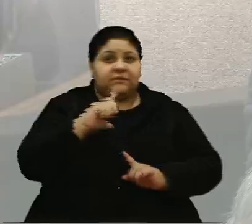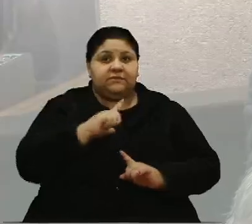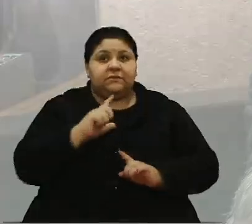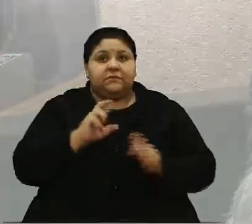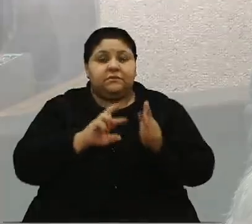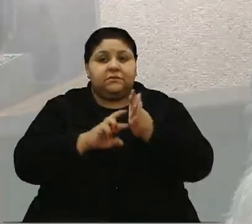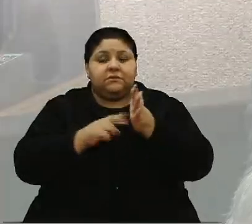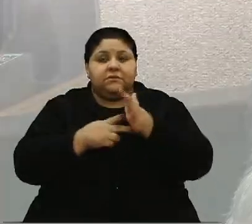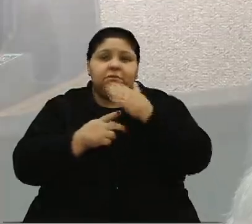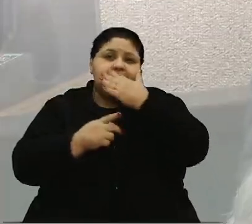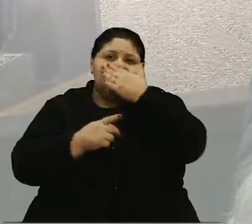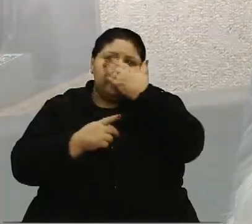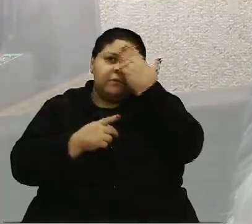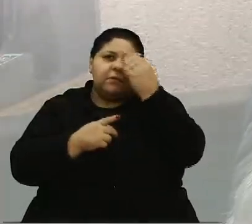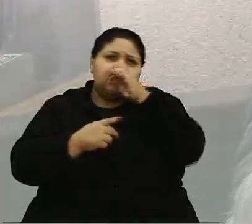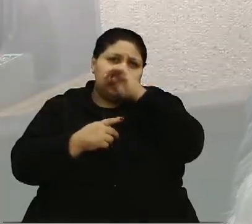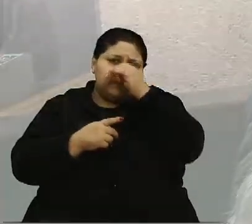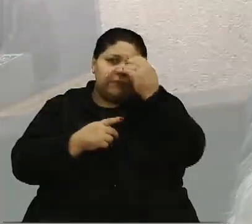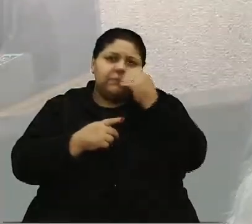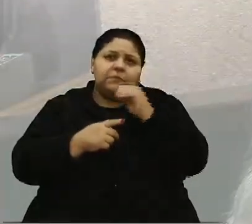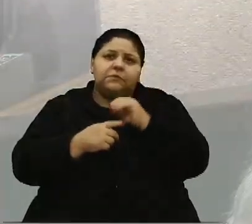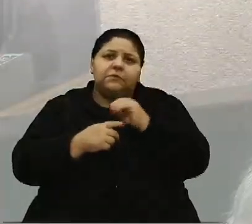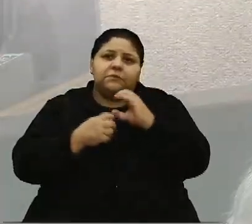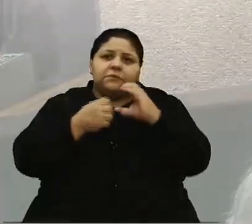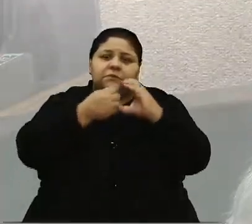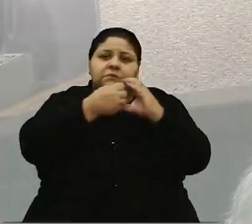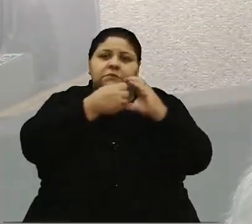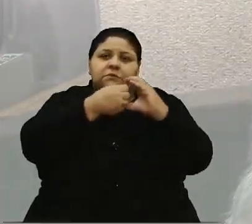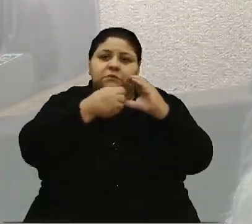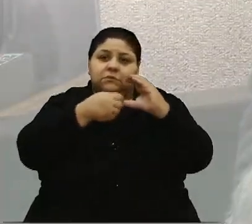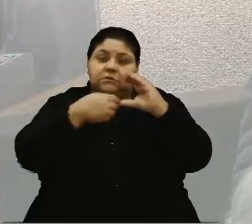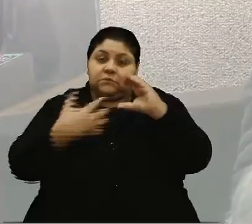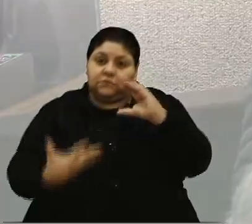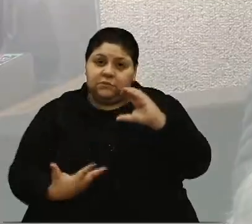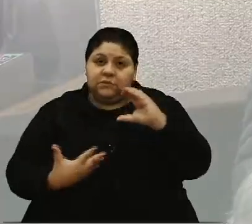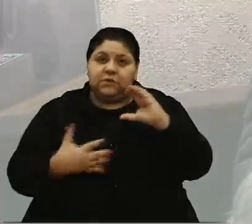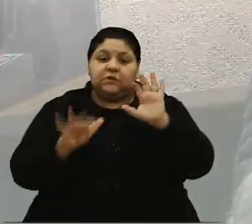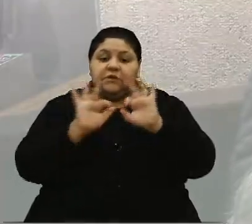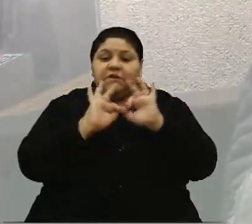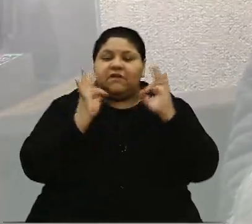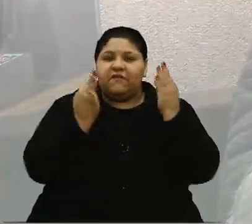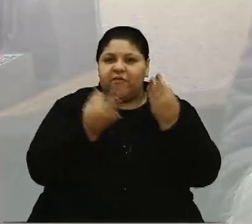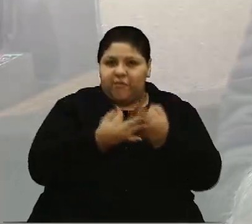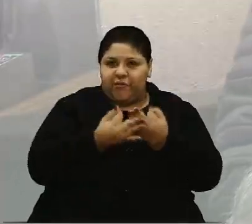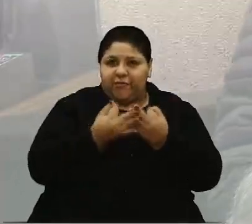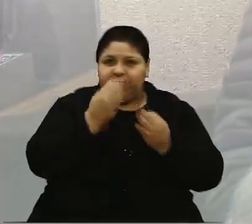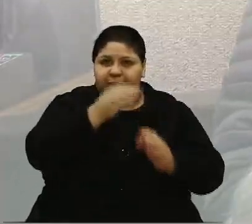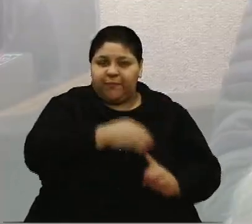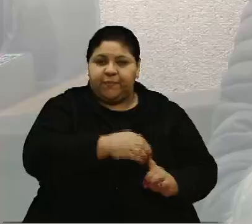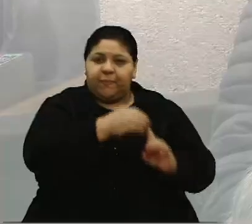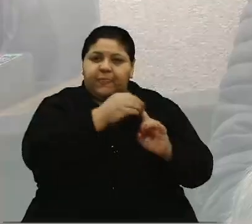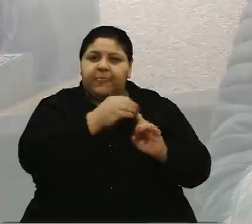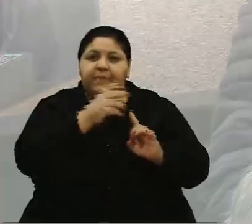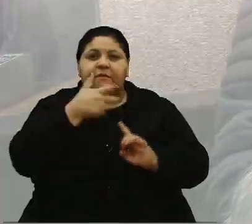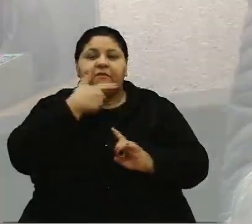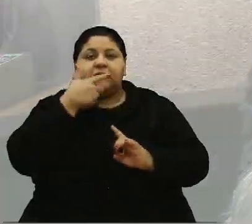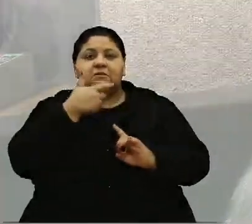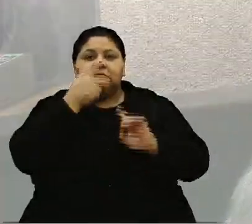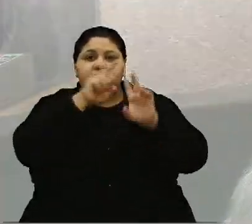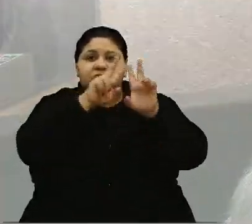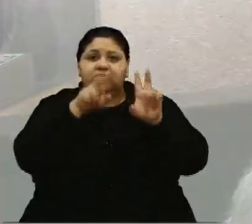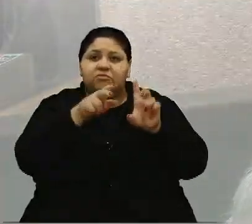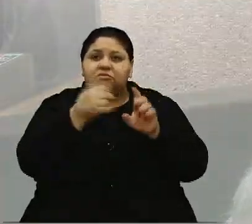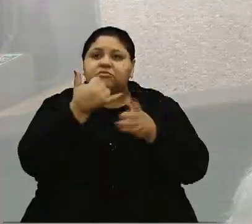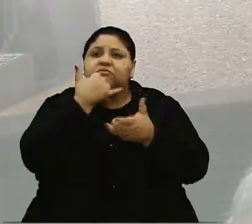refere aos conceitos do conservadorismo, da família, e principalmente falando desse tema, me